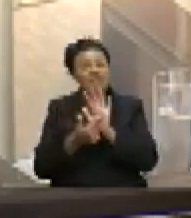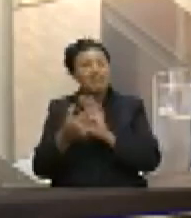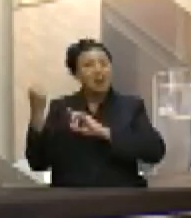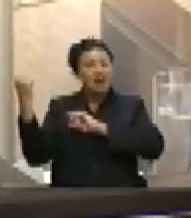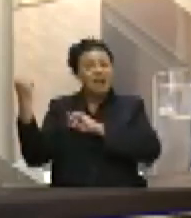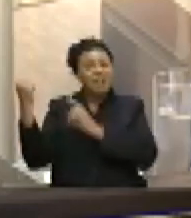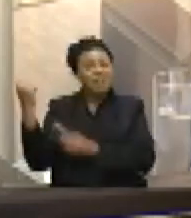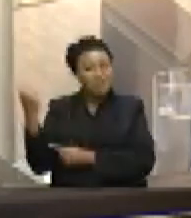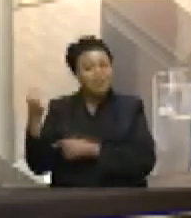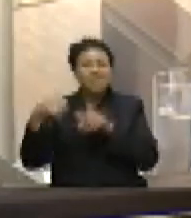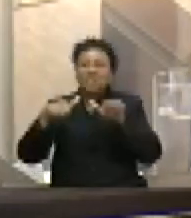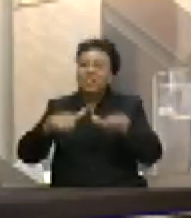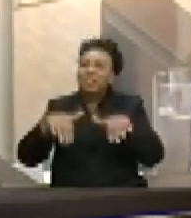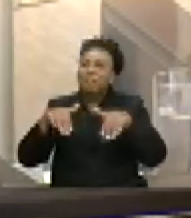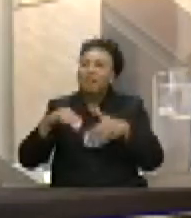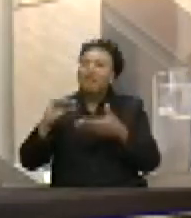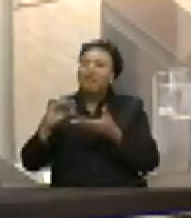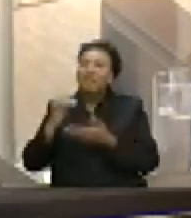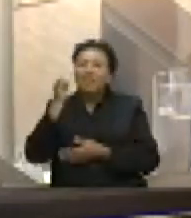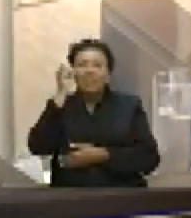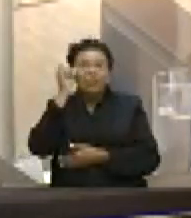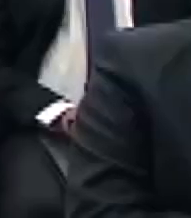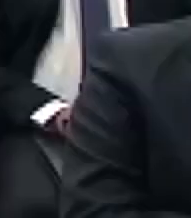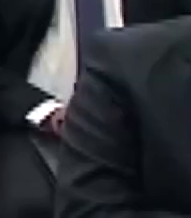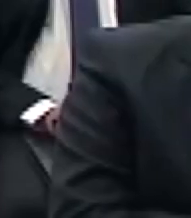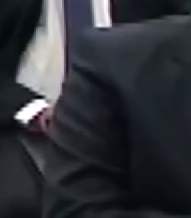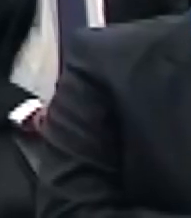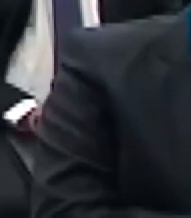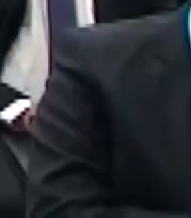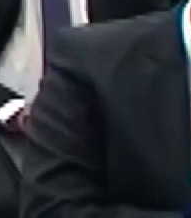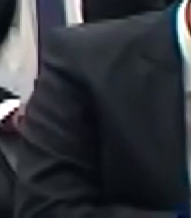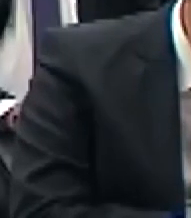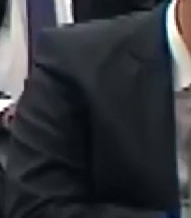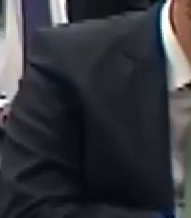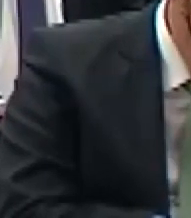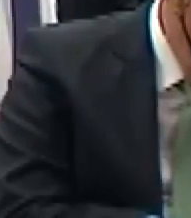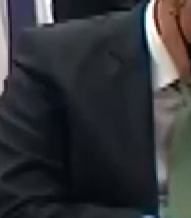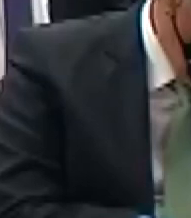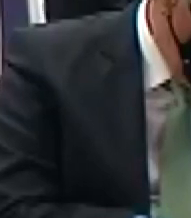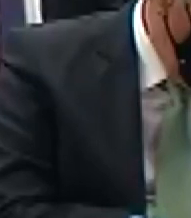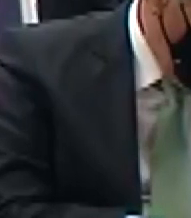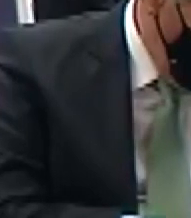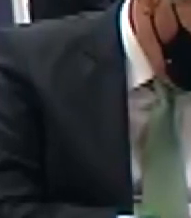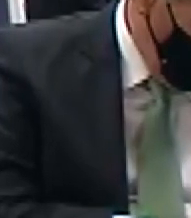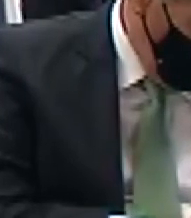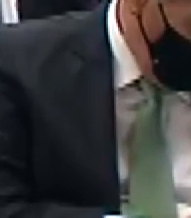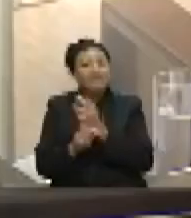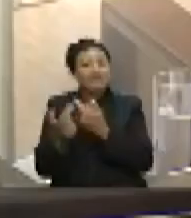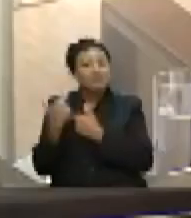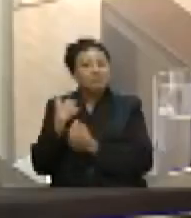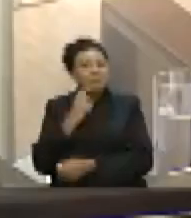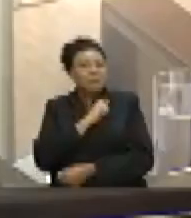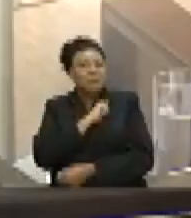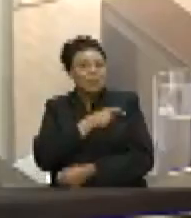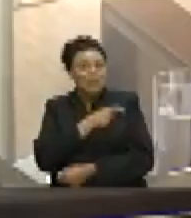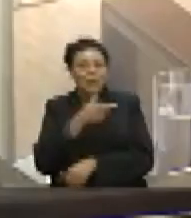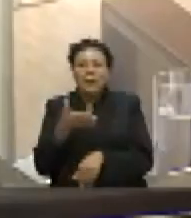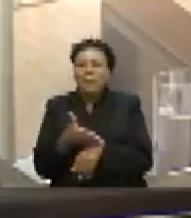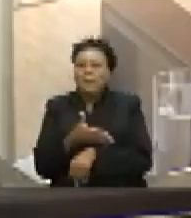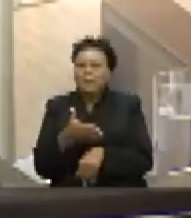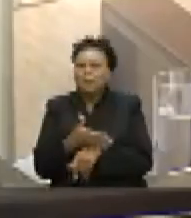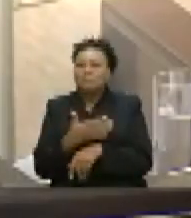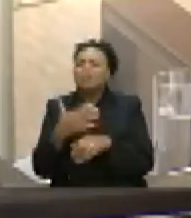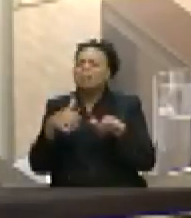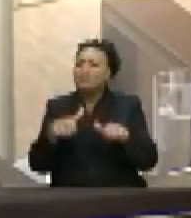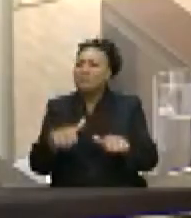democracia e afirmou que vai manter a política de controle e racionalização de gastos no Legislativo. A participação da